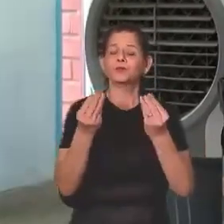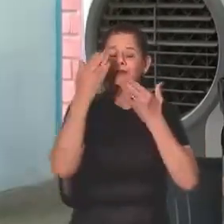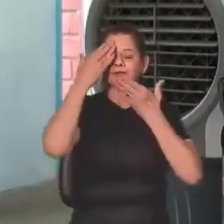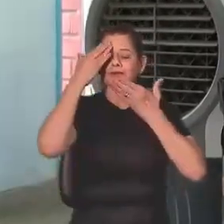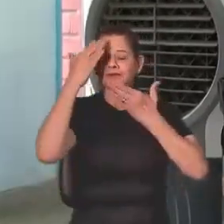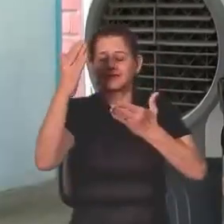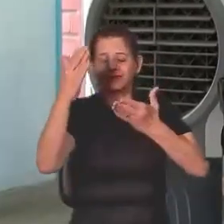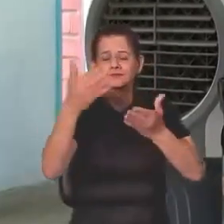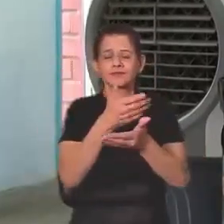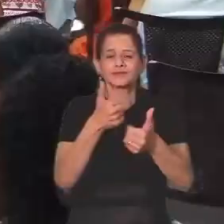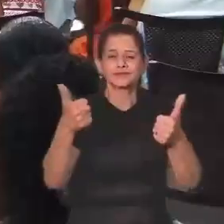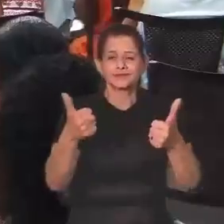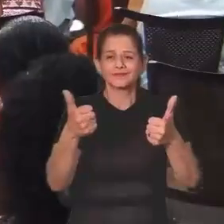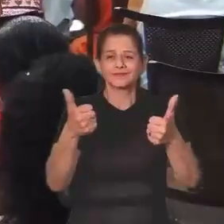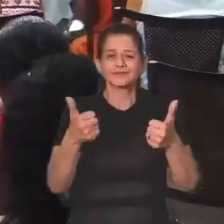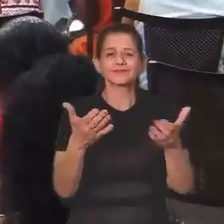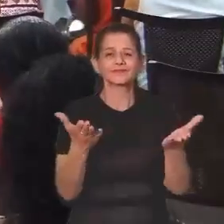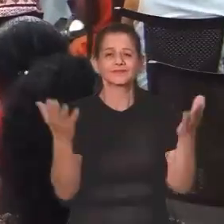obrigada.